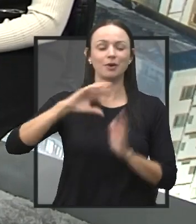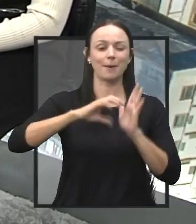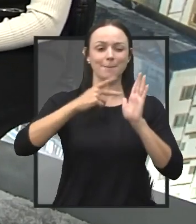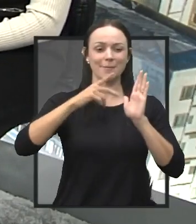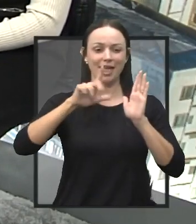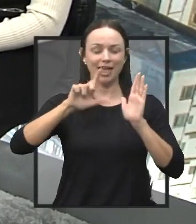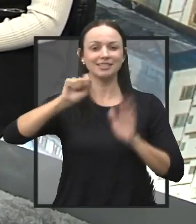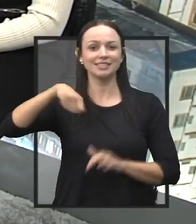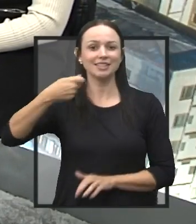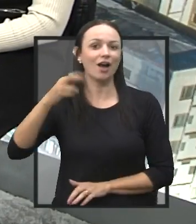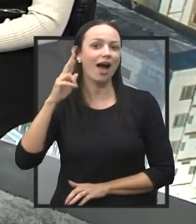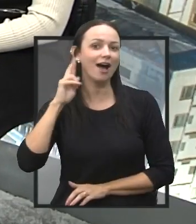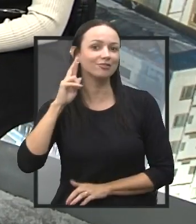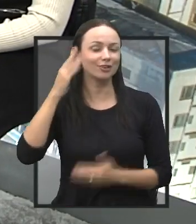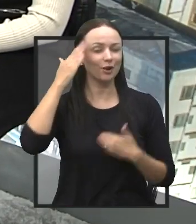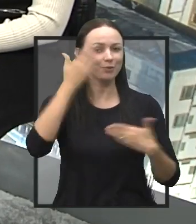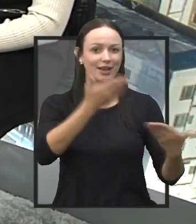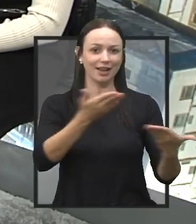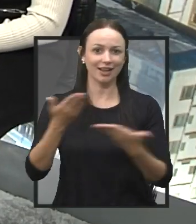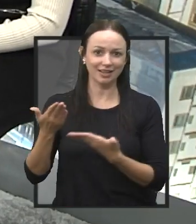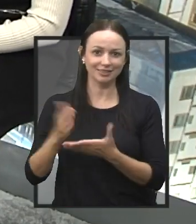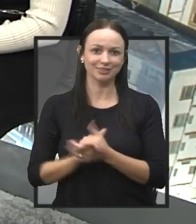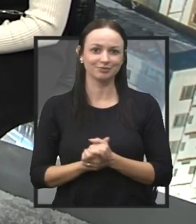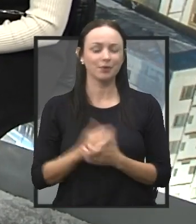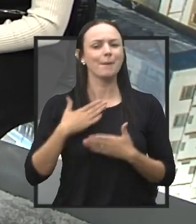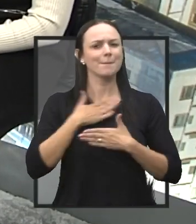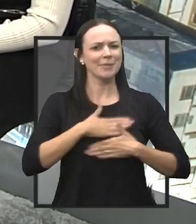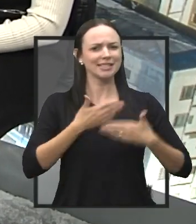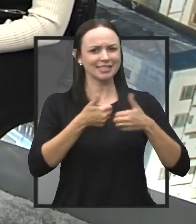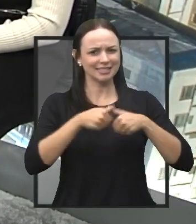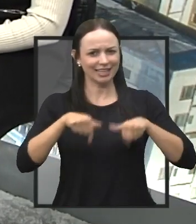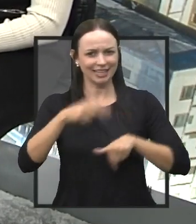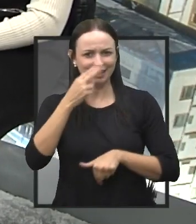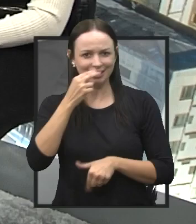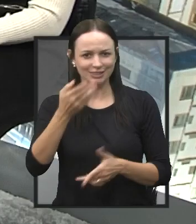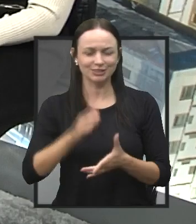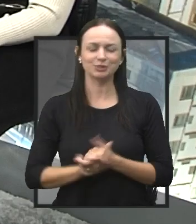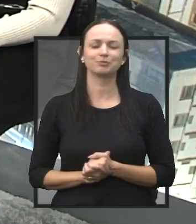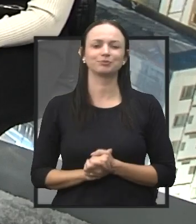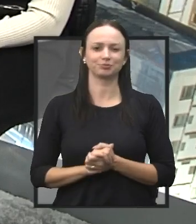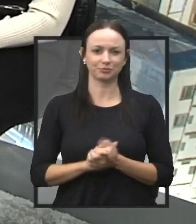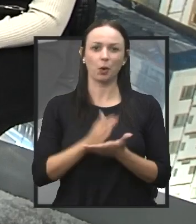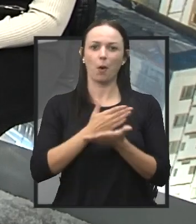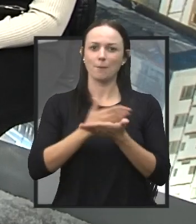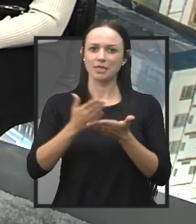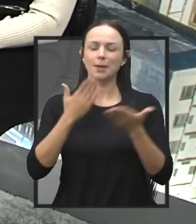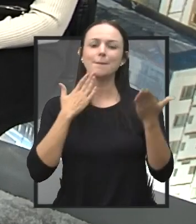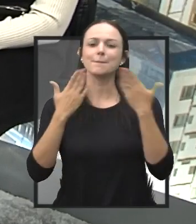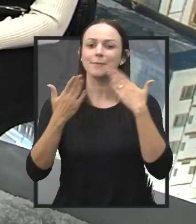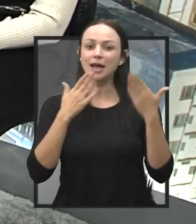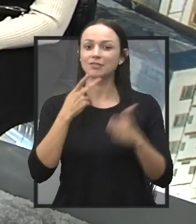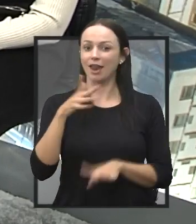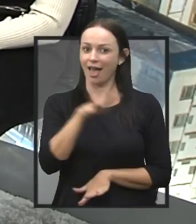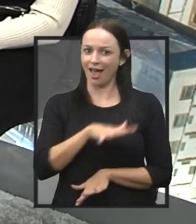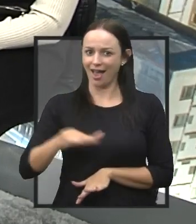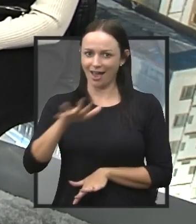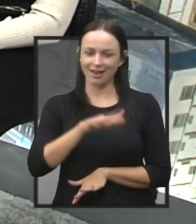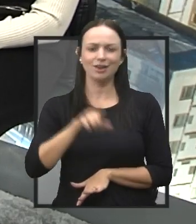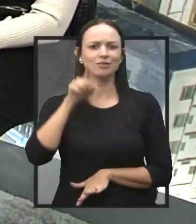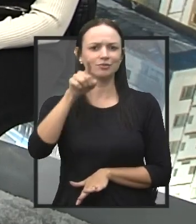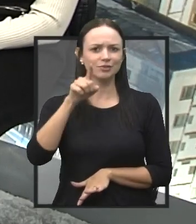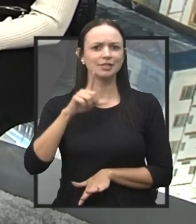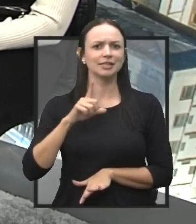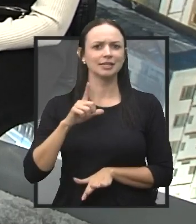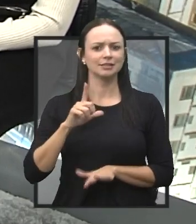Rafaela Hernandes. Vereadora, muito obrigado pela presença. É um prazer estar aqui, Ângelo. Bom, vamos começar o nosso bate-papo falando sobre uma área a qual a senhora